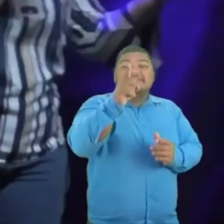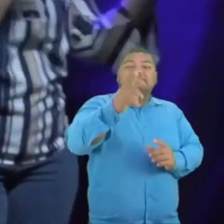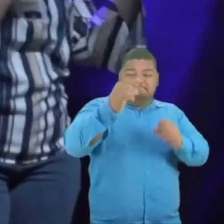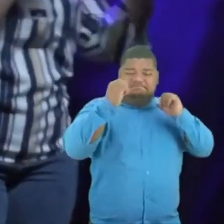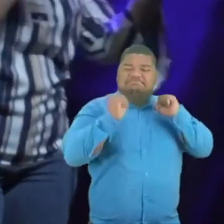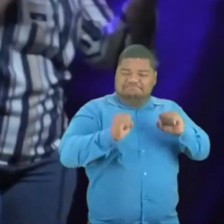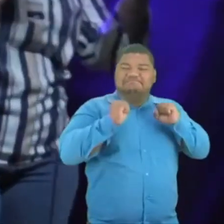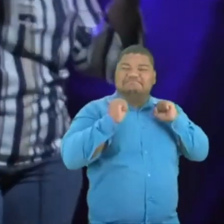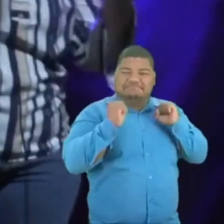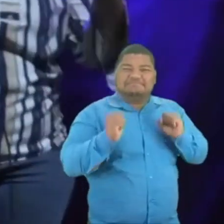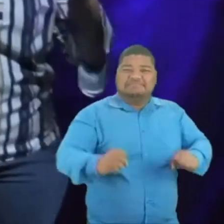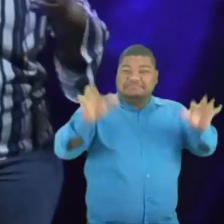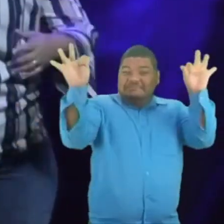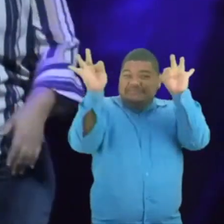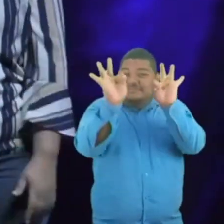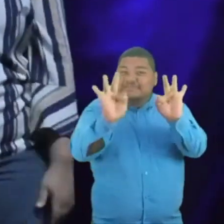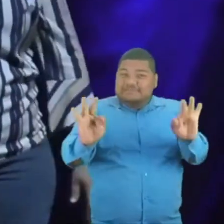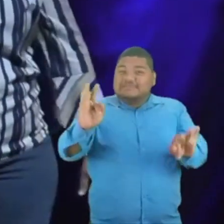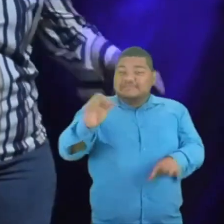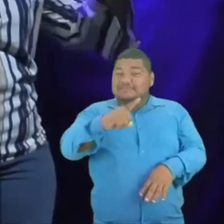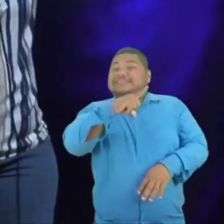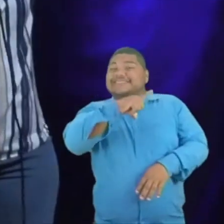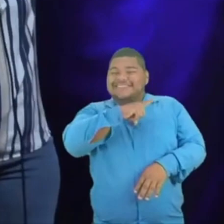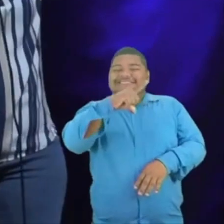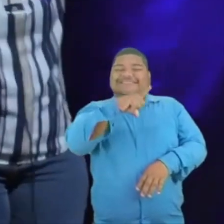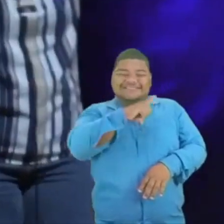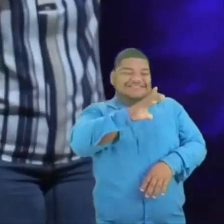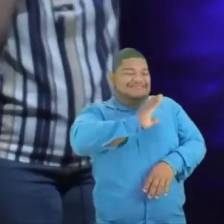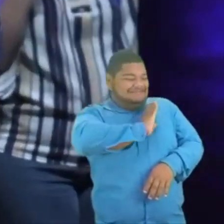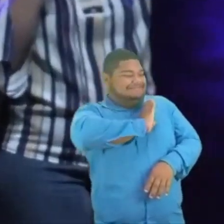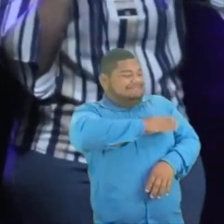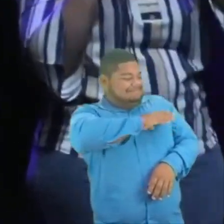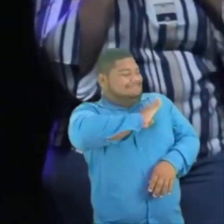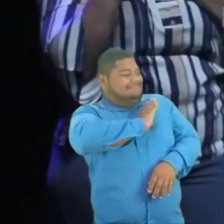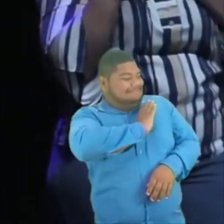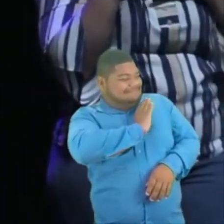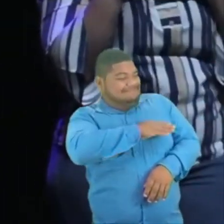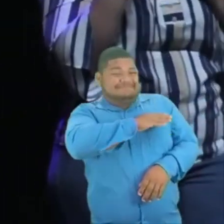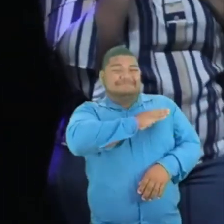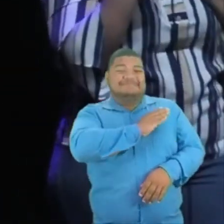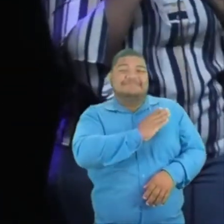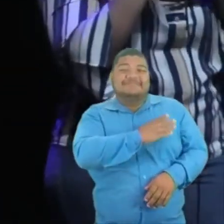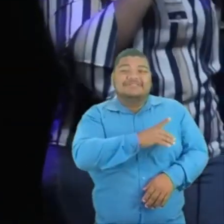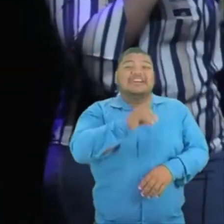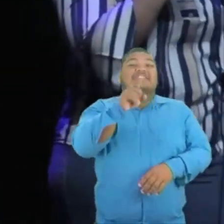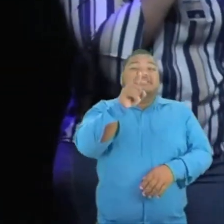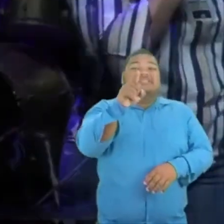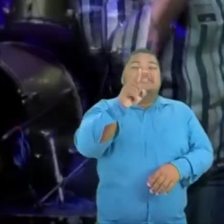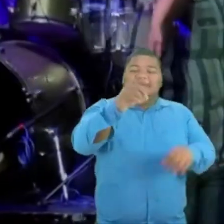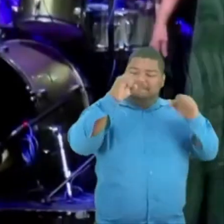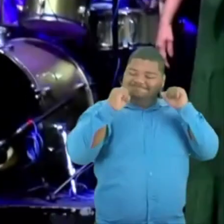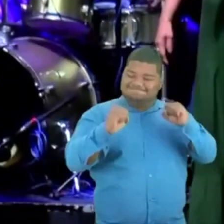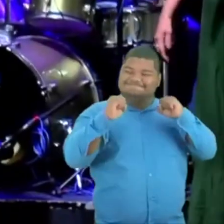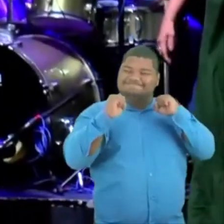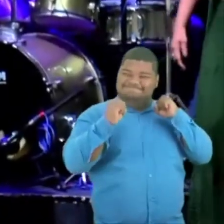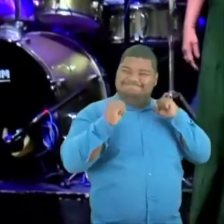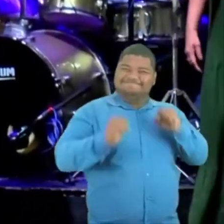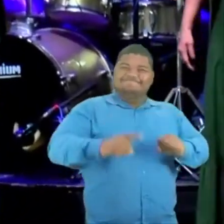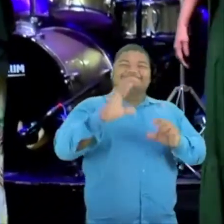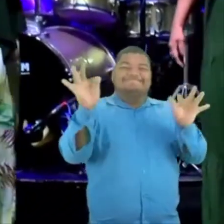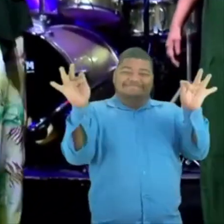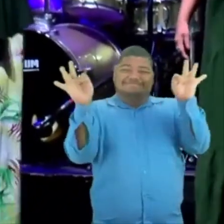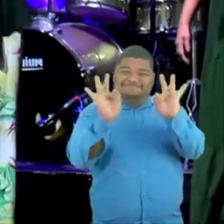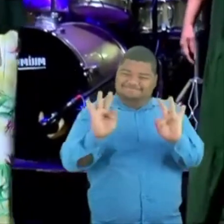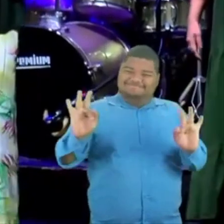Você só pode ser feliz tendo Jesus no coração. Você só pode